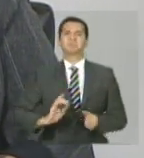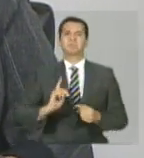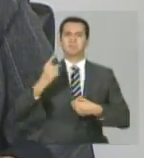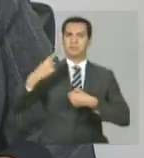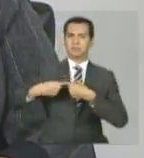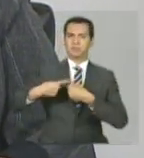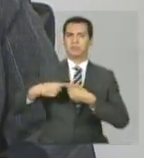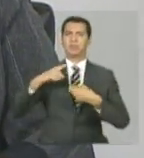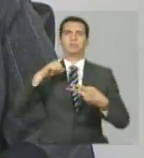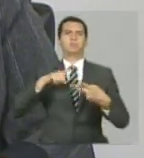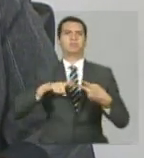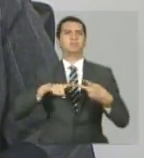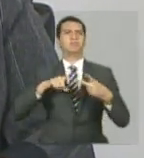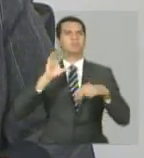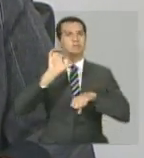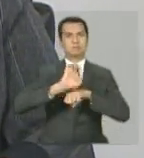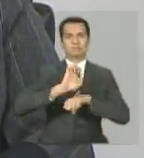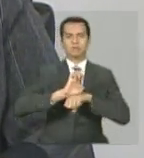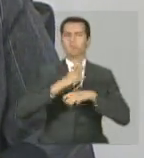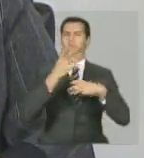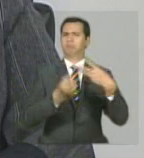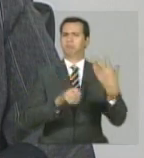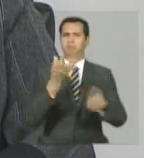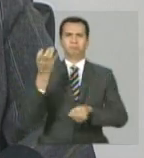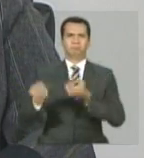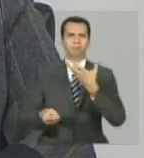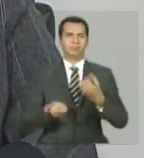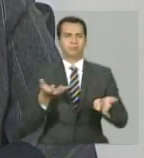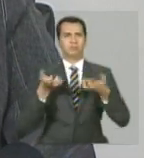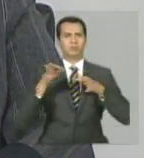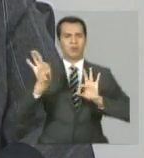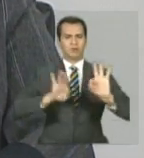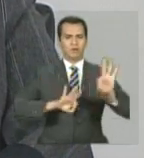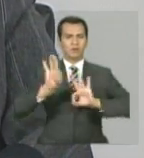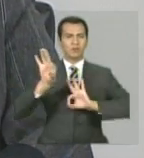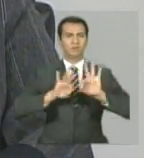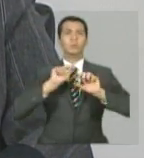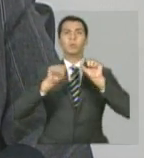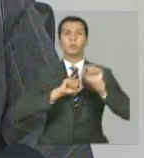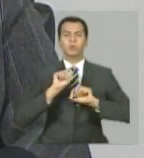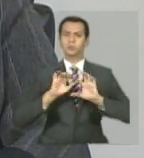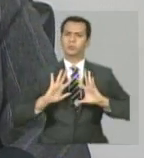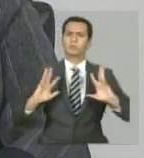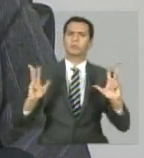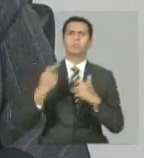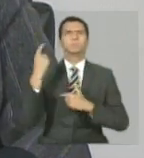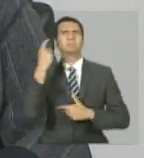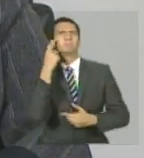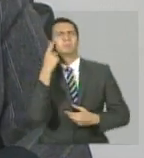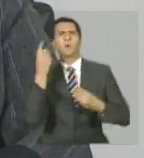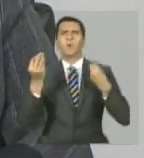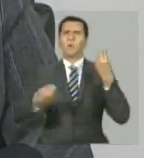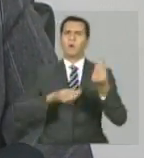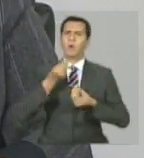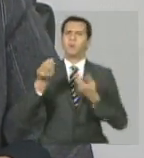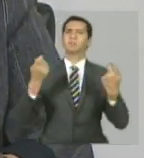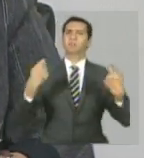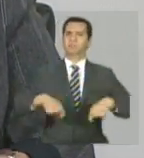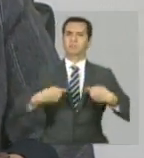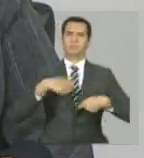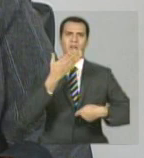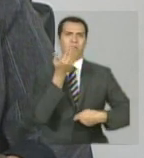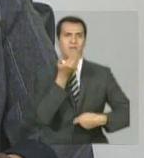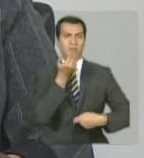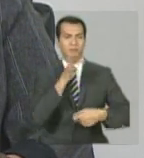nos estados, na construção do diagnóstico sobre a alimentação adequada e